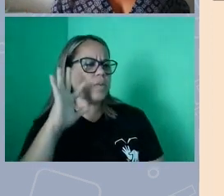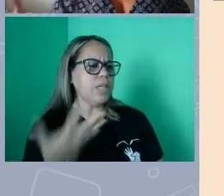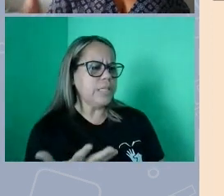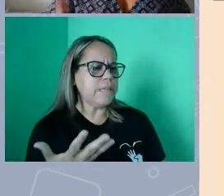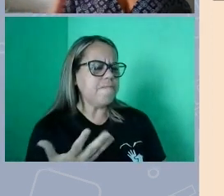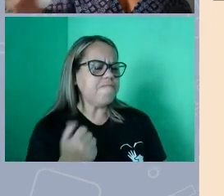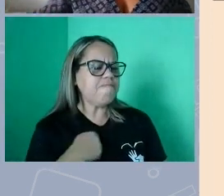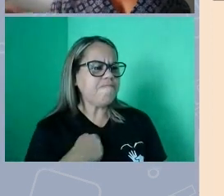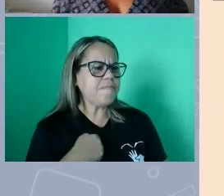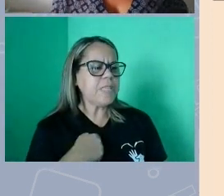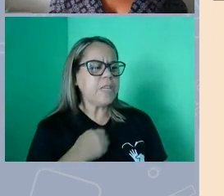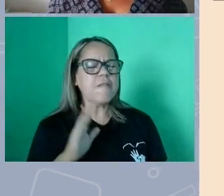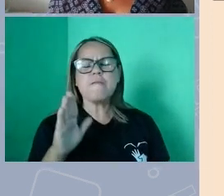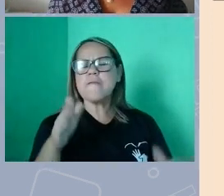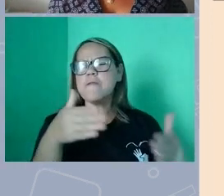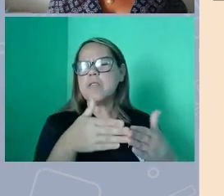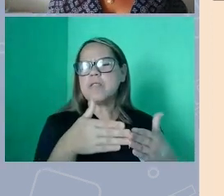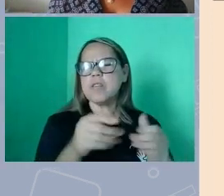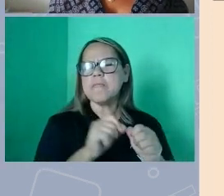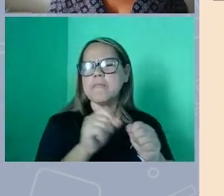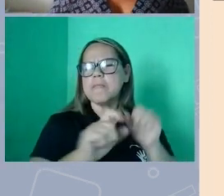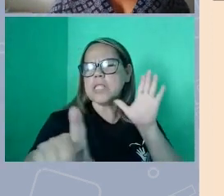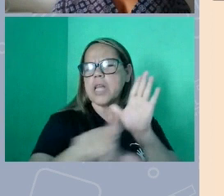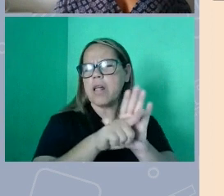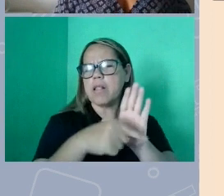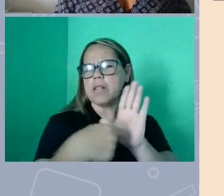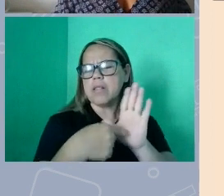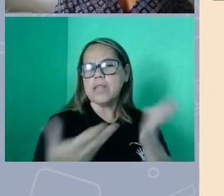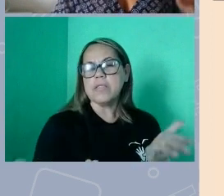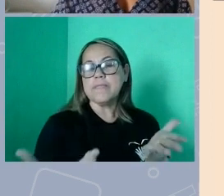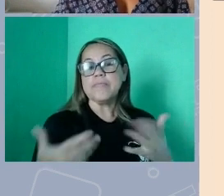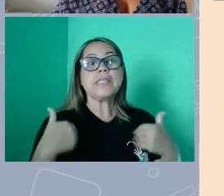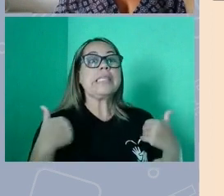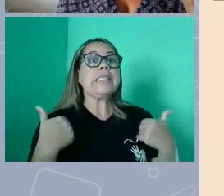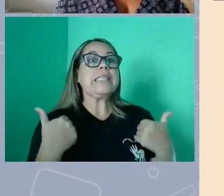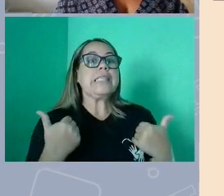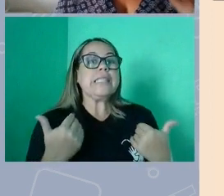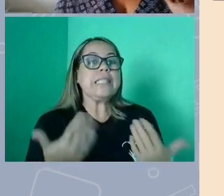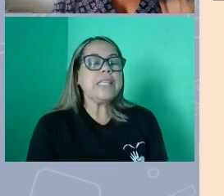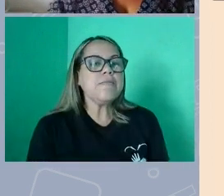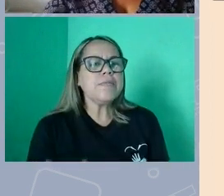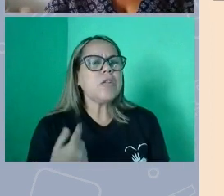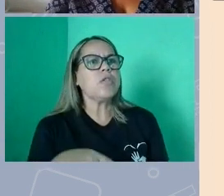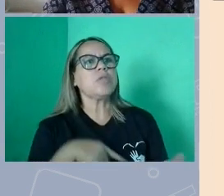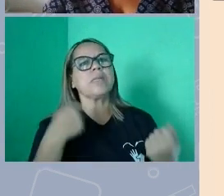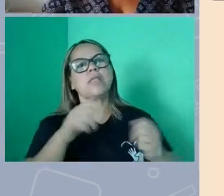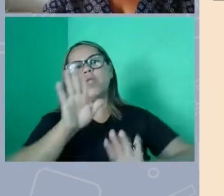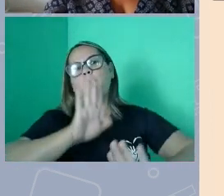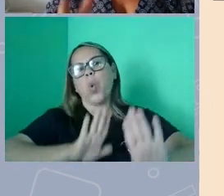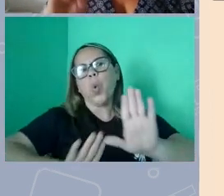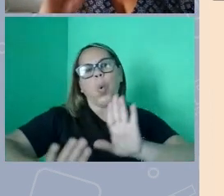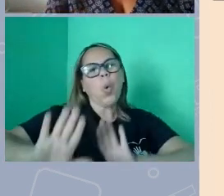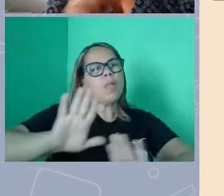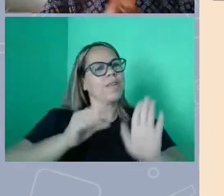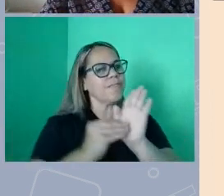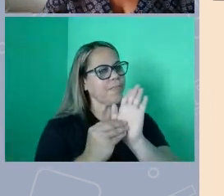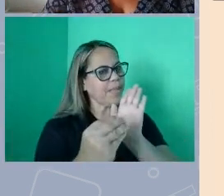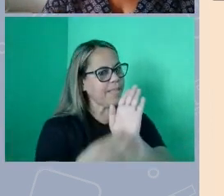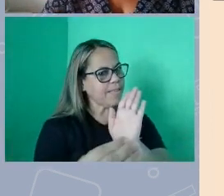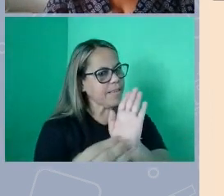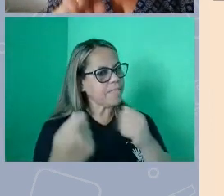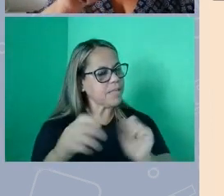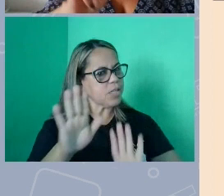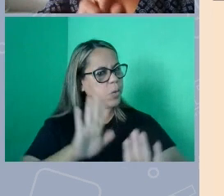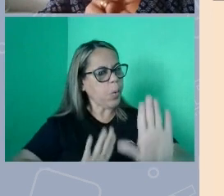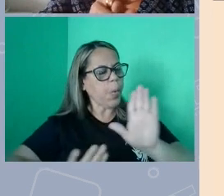visando elaborar leis enfim pessoal a gente tem que ter muito cuidado fica a dica para não fazer a